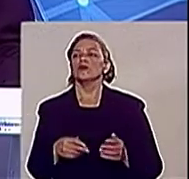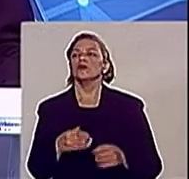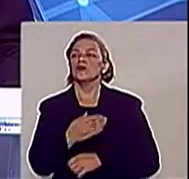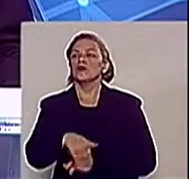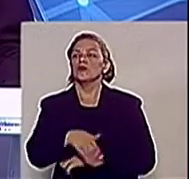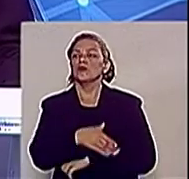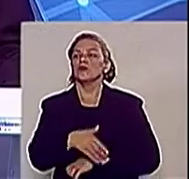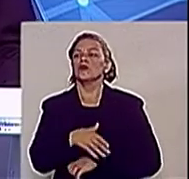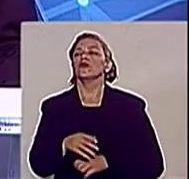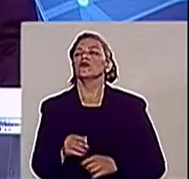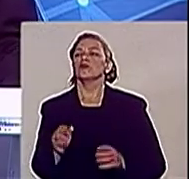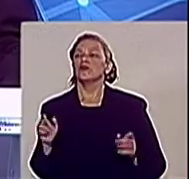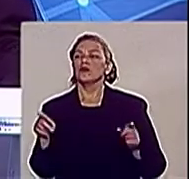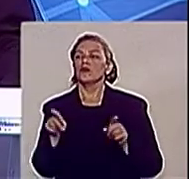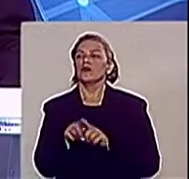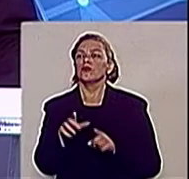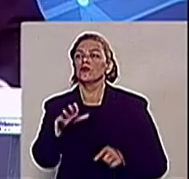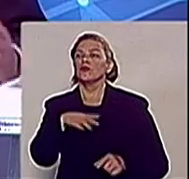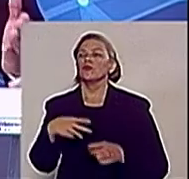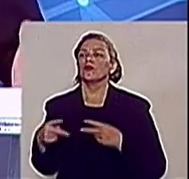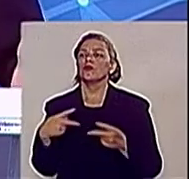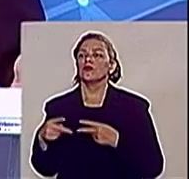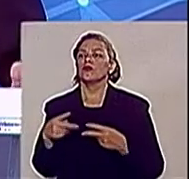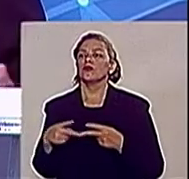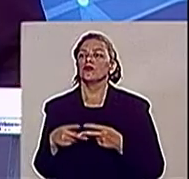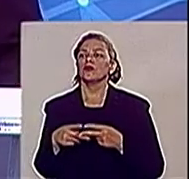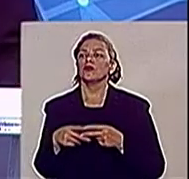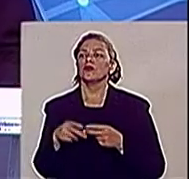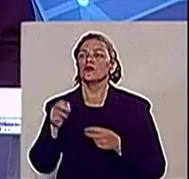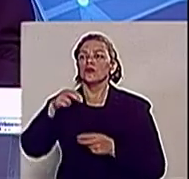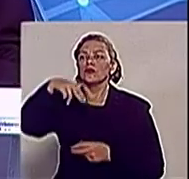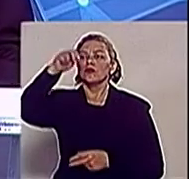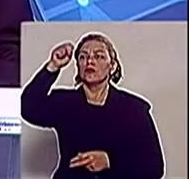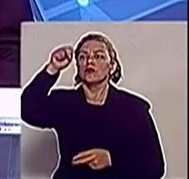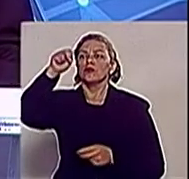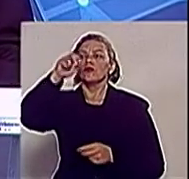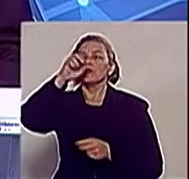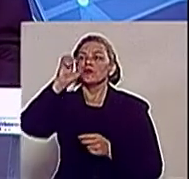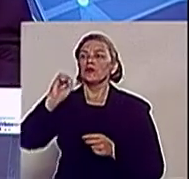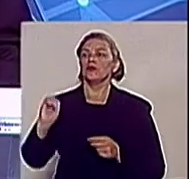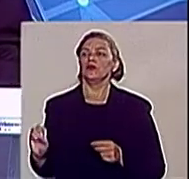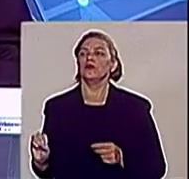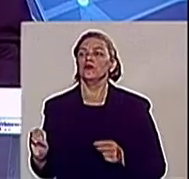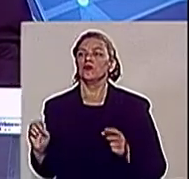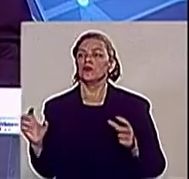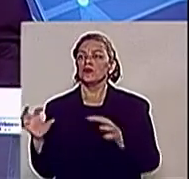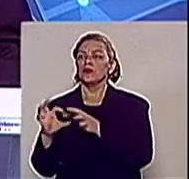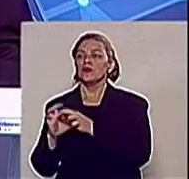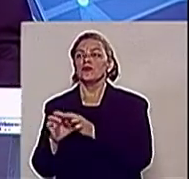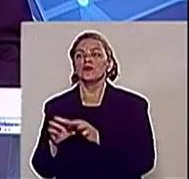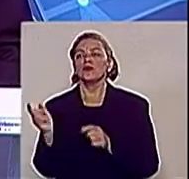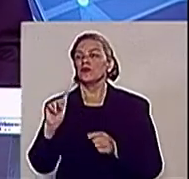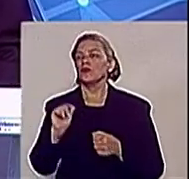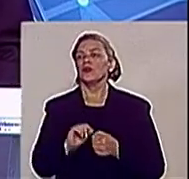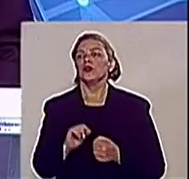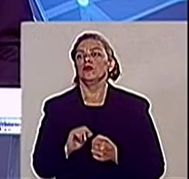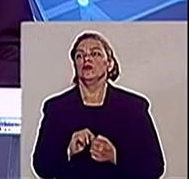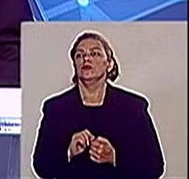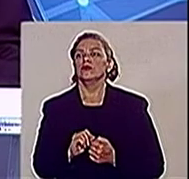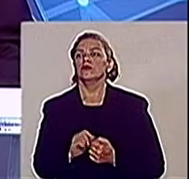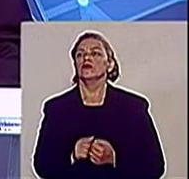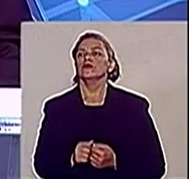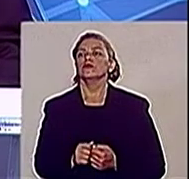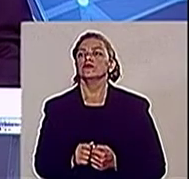a Via Banhado, que ligaria a Via Norte com a Via Oeste. Uma das nossas propostas também, além de dar prioridade absoluta para a Via